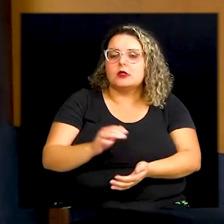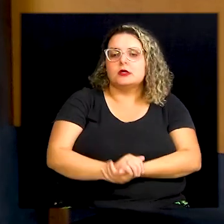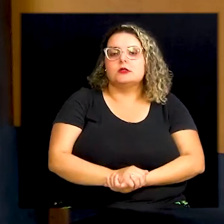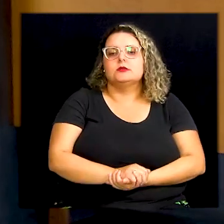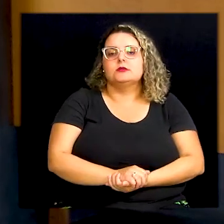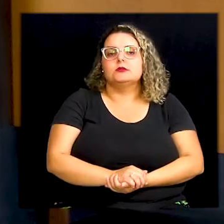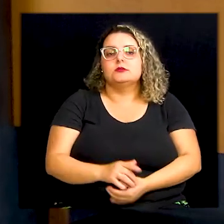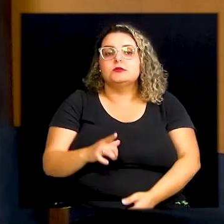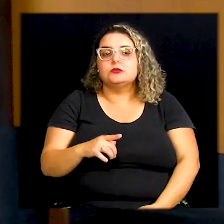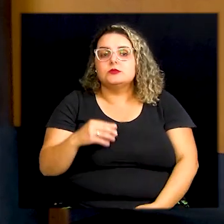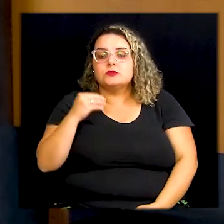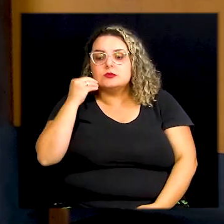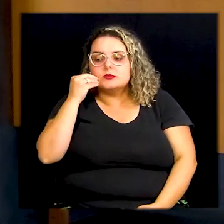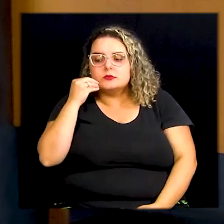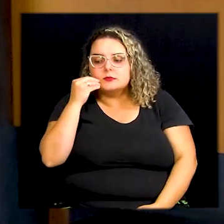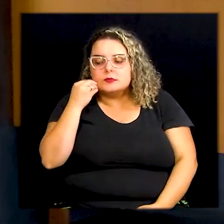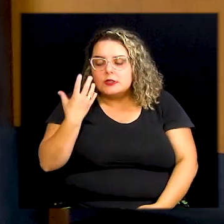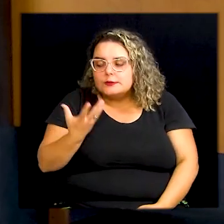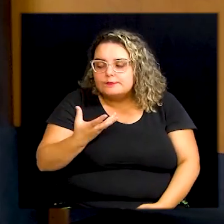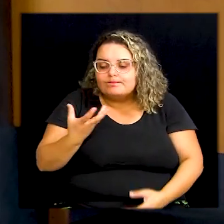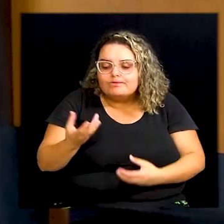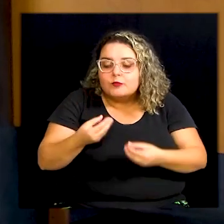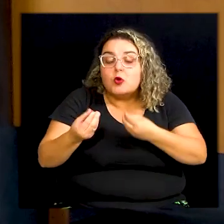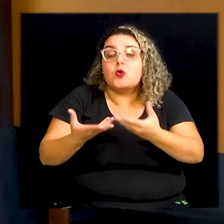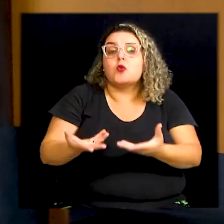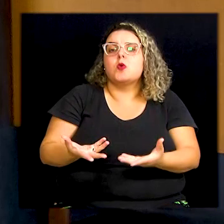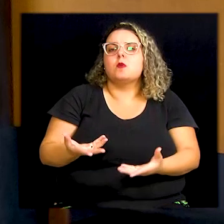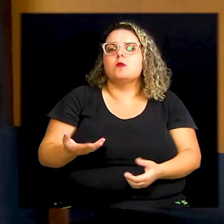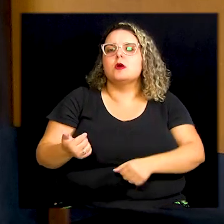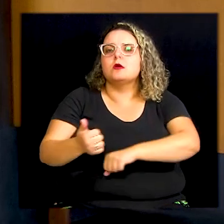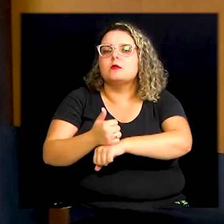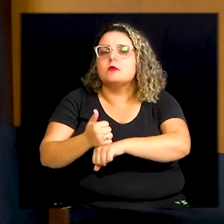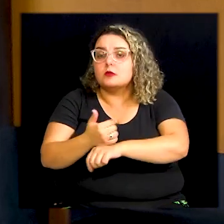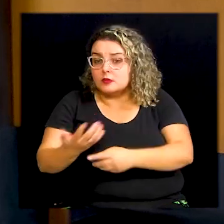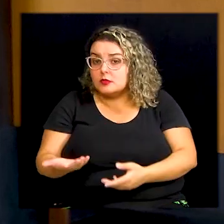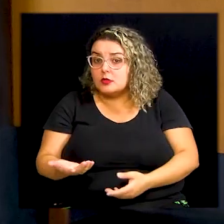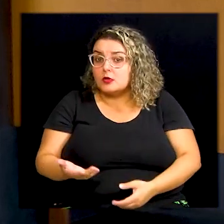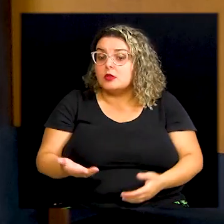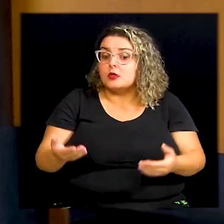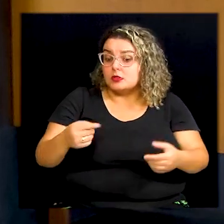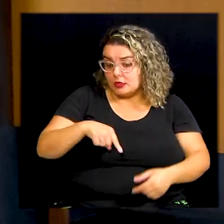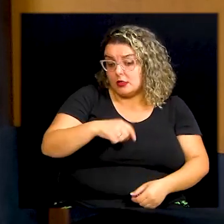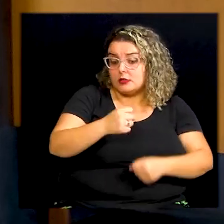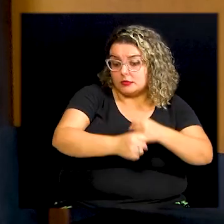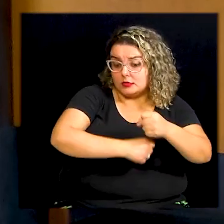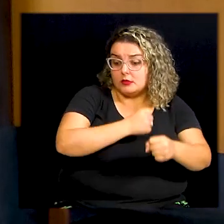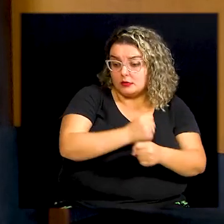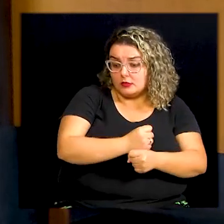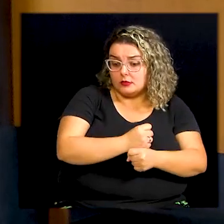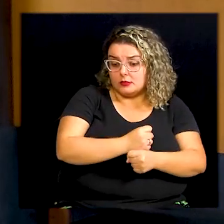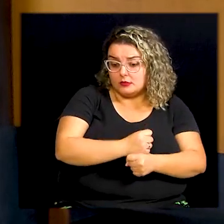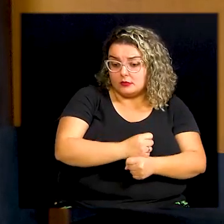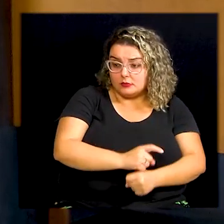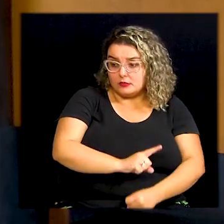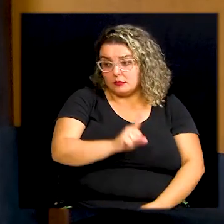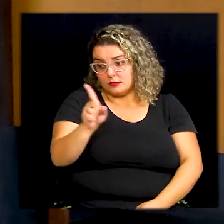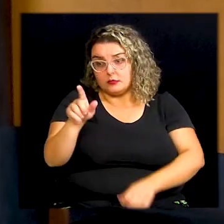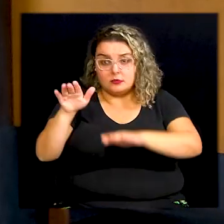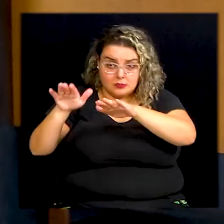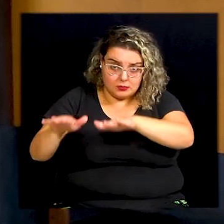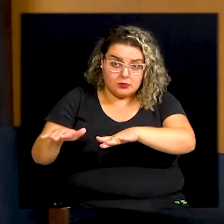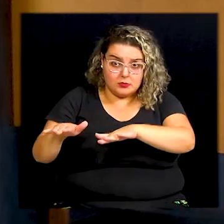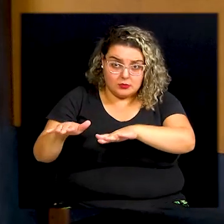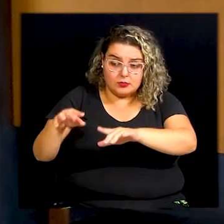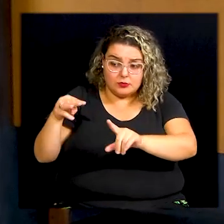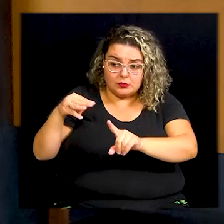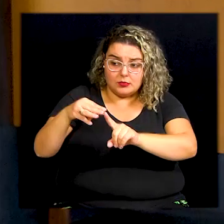E tive um pouquinho do sabor de como ser profissional. E esse ano eu subi com a meta de ficar,